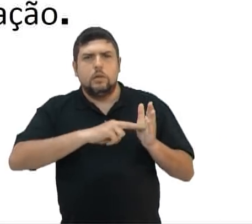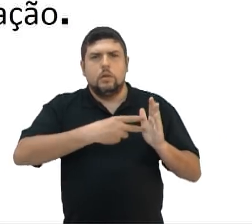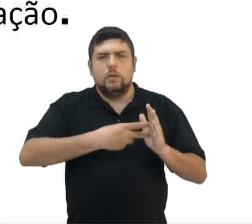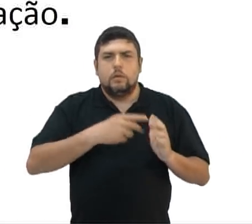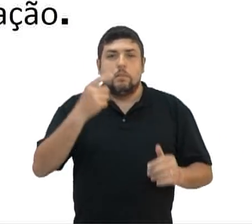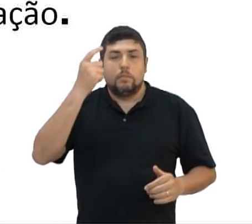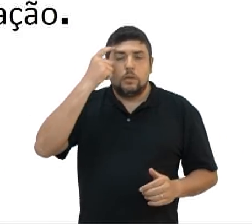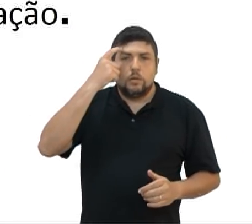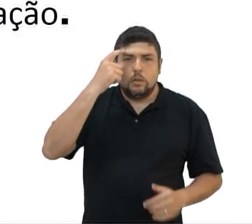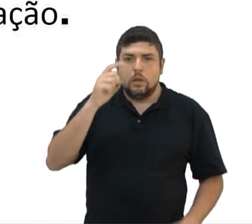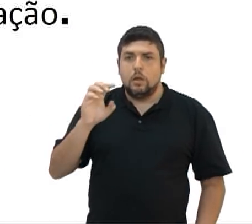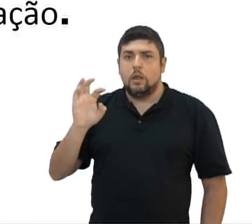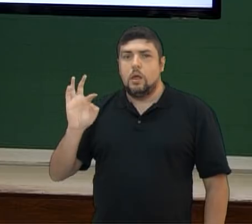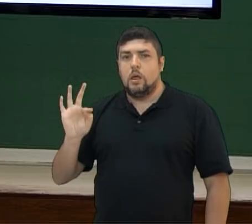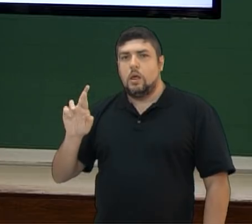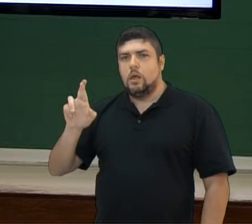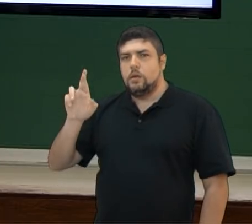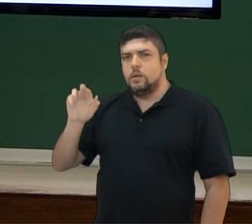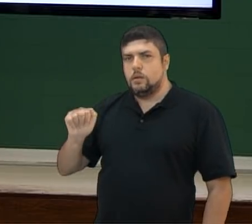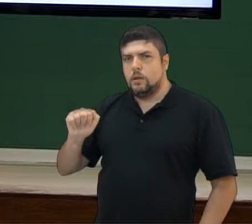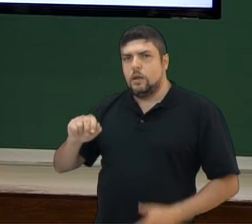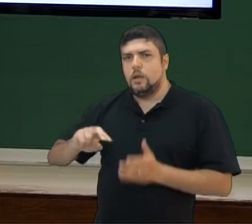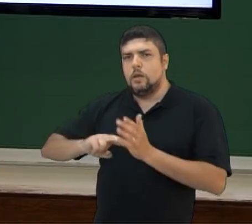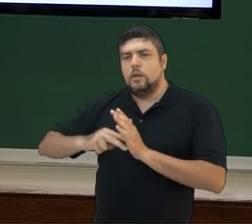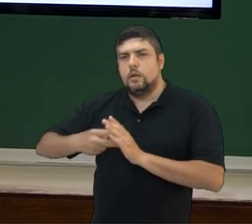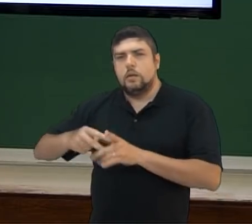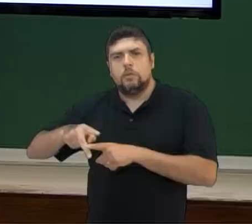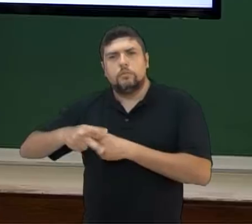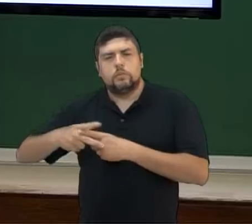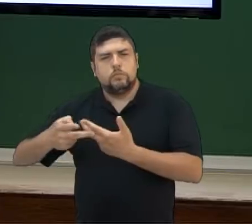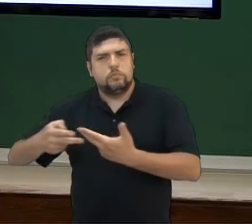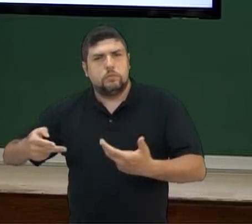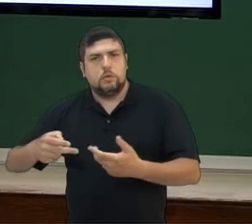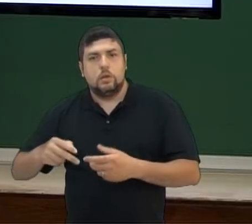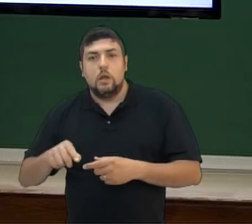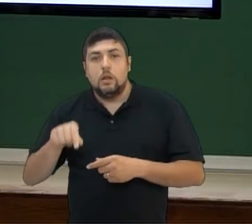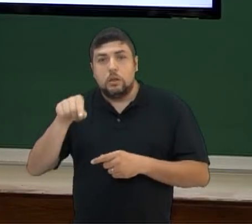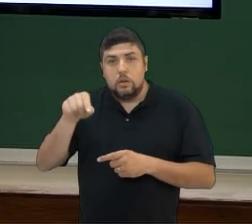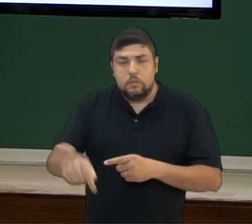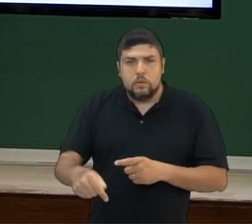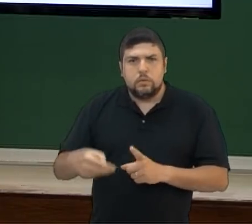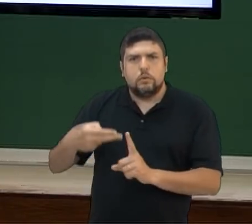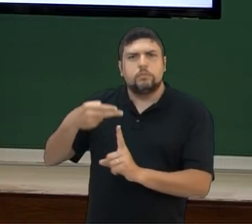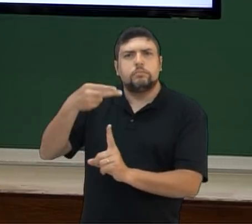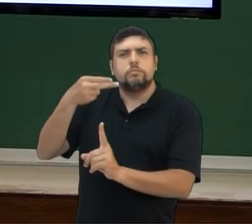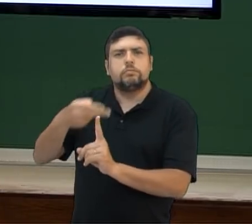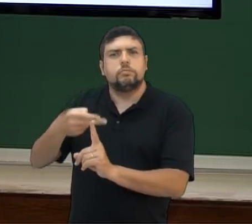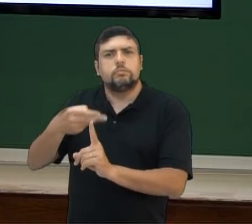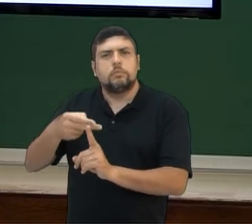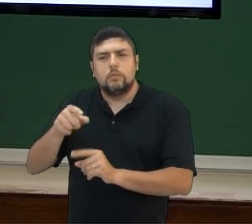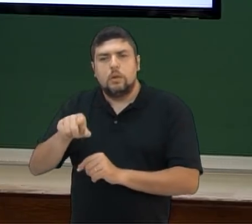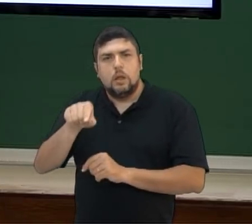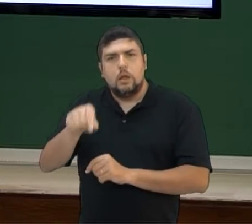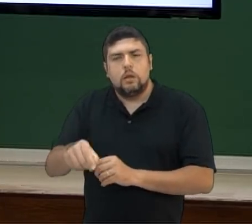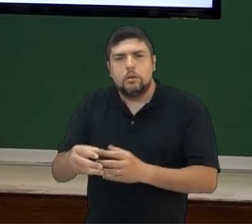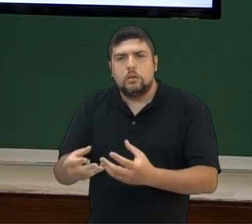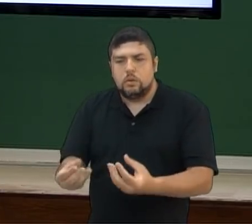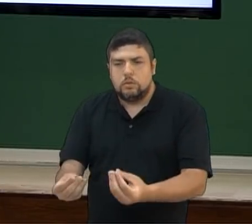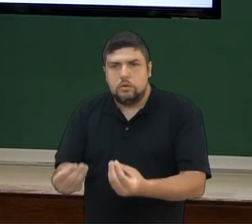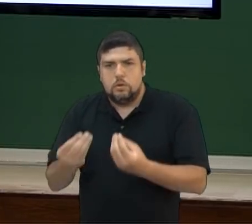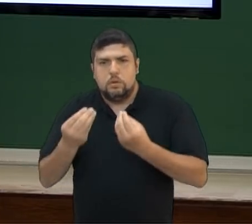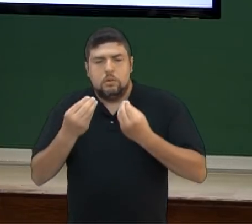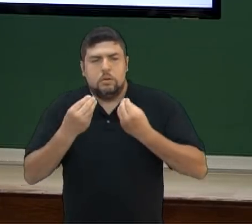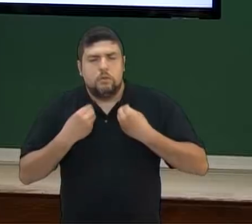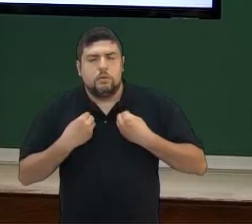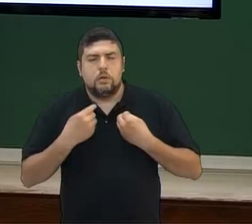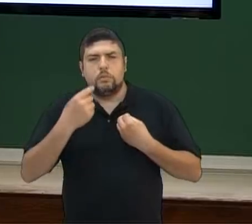que é instrumento. Logo, o mantra é um instrumento que te ajuda a pensar, a meditar, a esvaziar a mente das coisas negativas